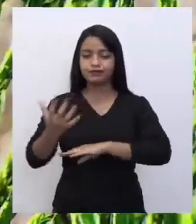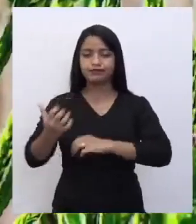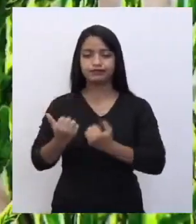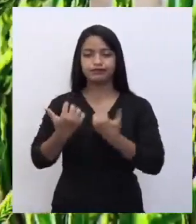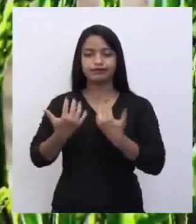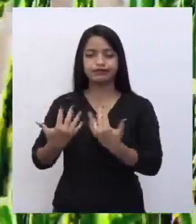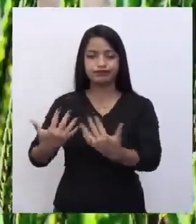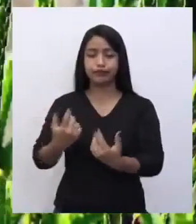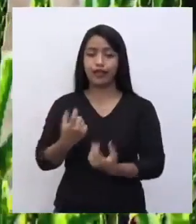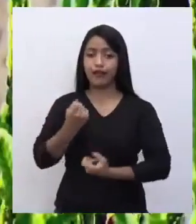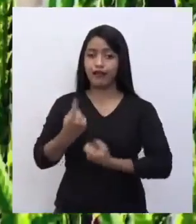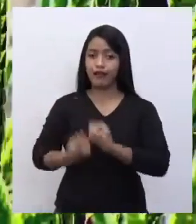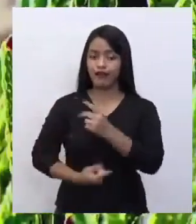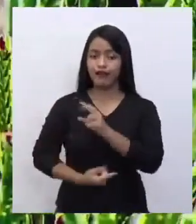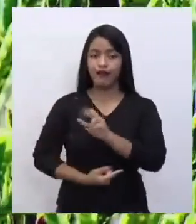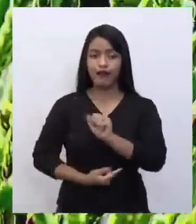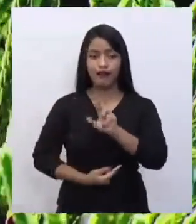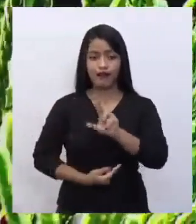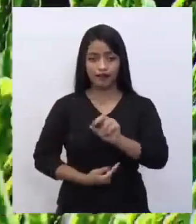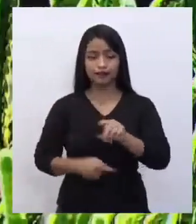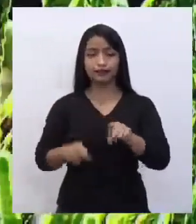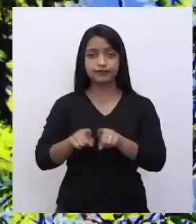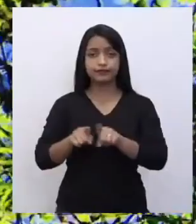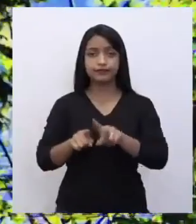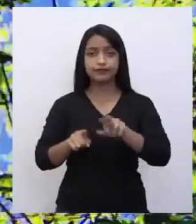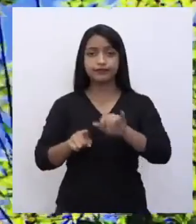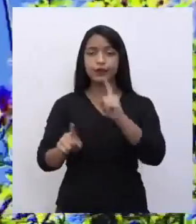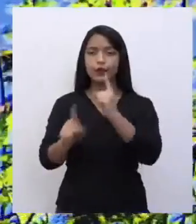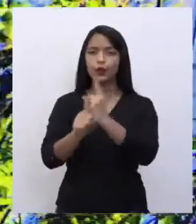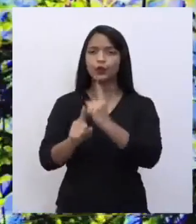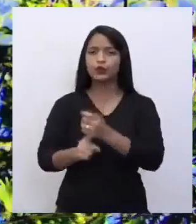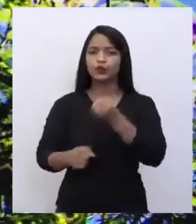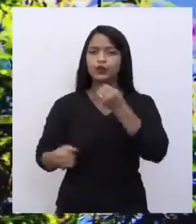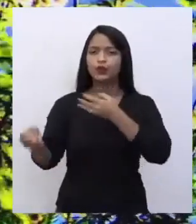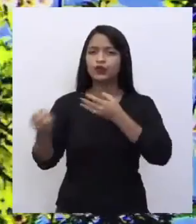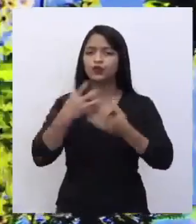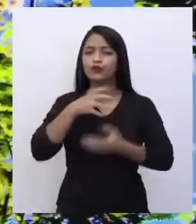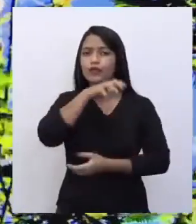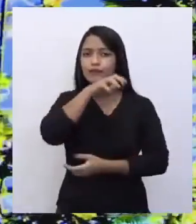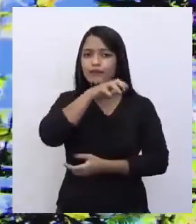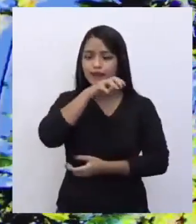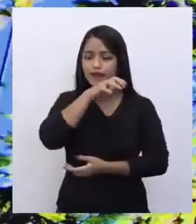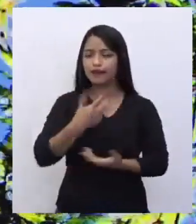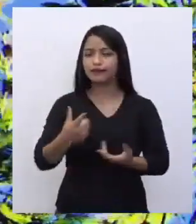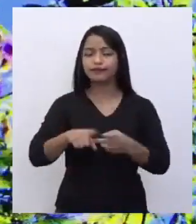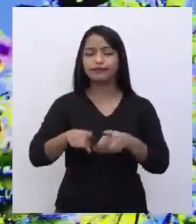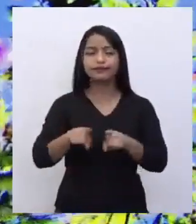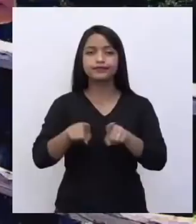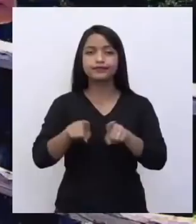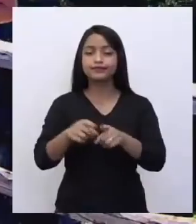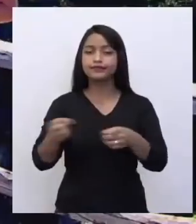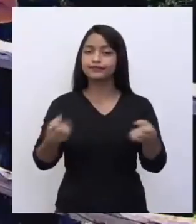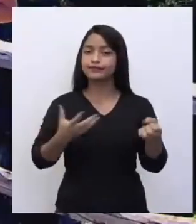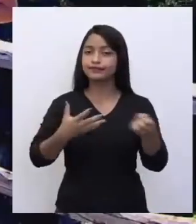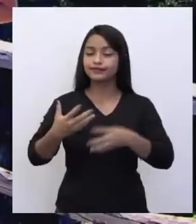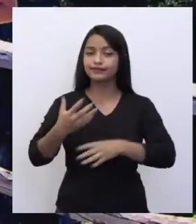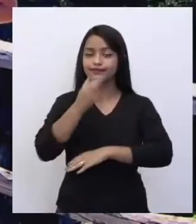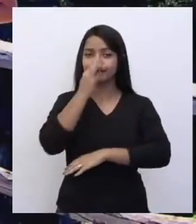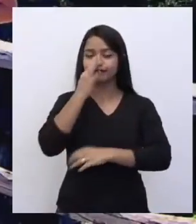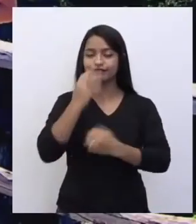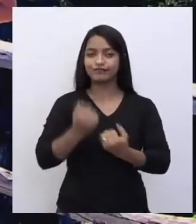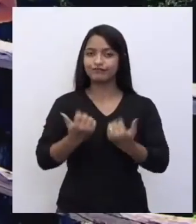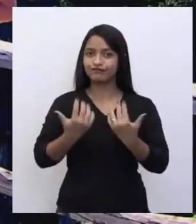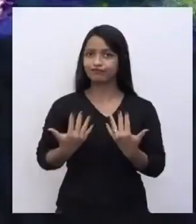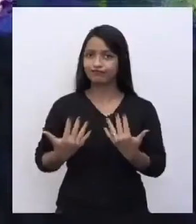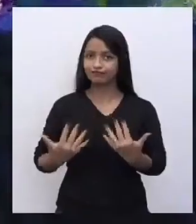ser descobertas novas espécies de bichos, de animais, de fauna, de flora nessas áreas. Além de abrigar